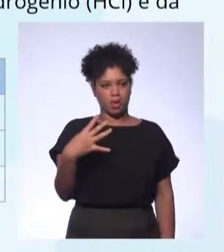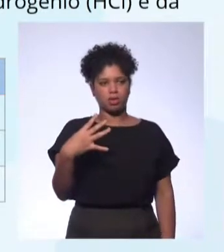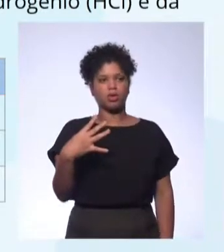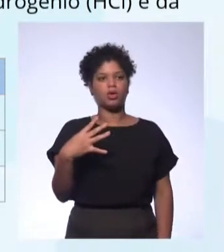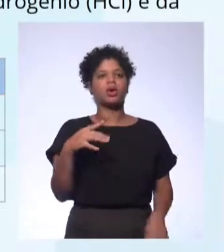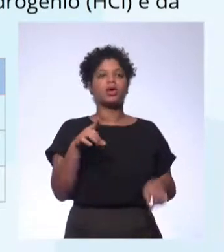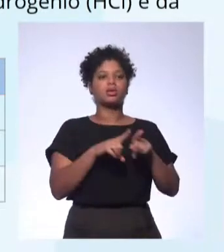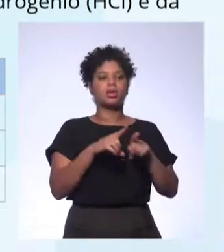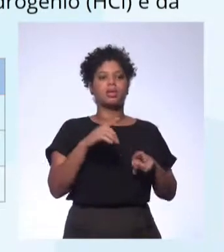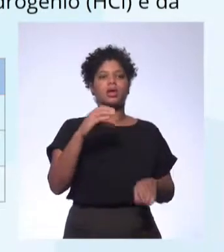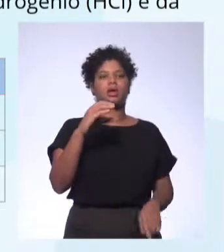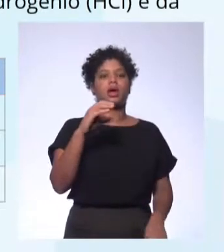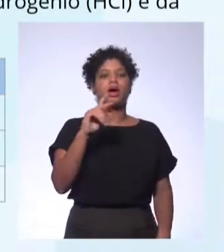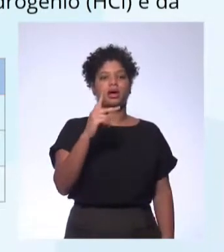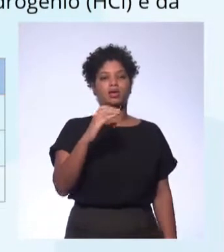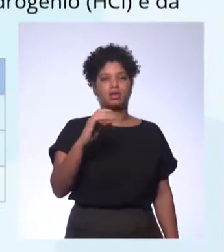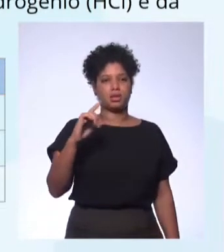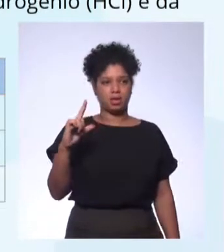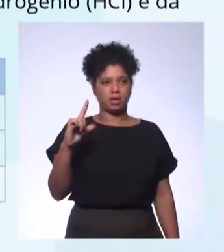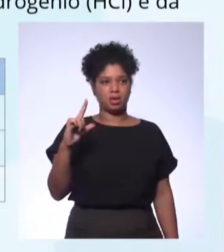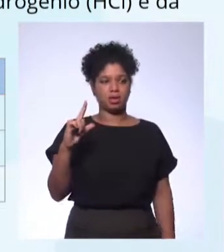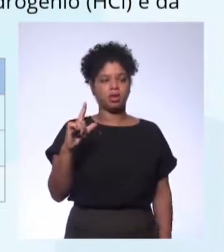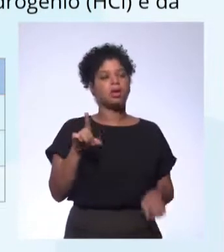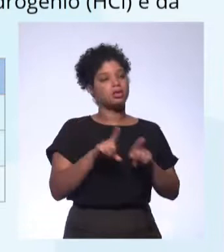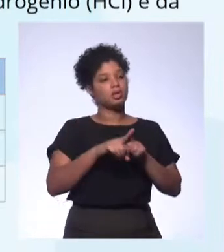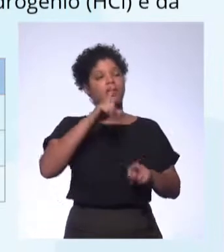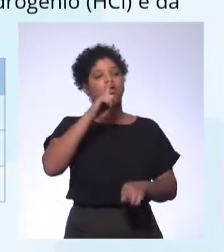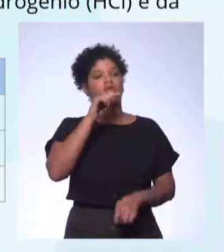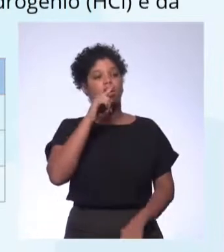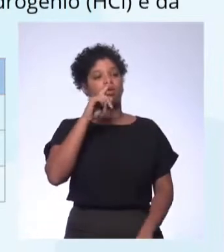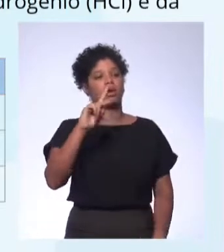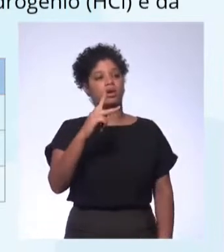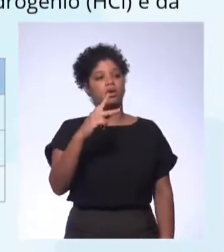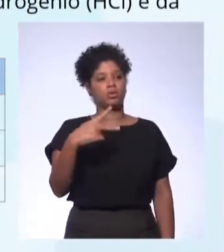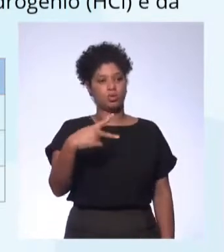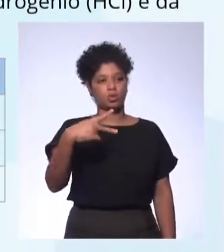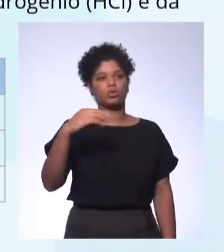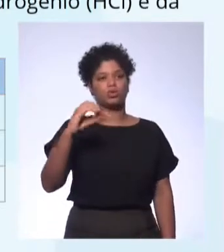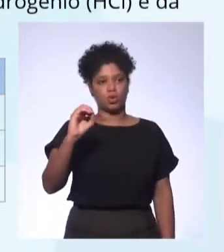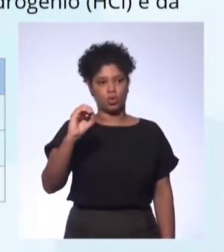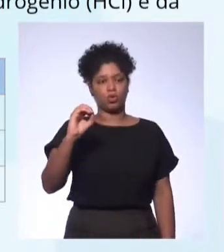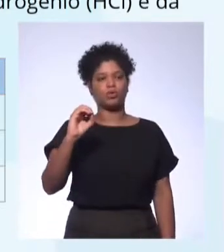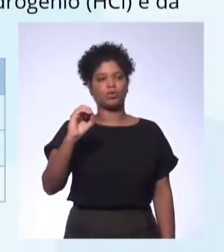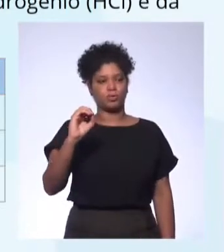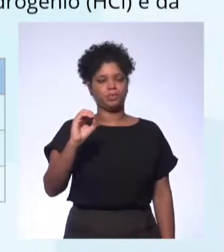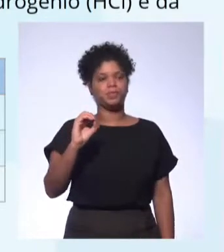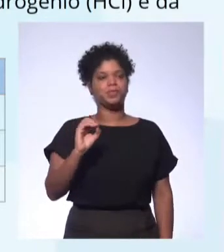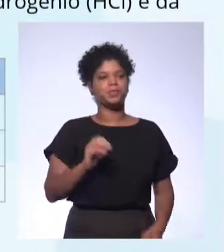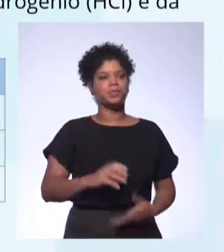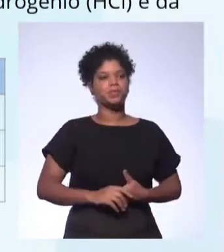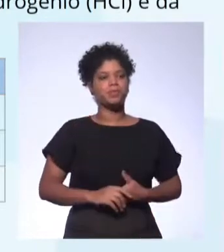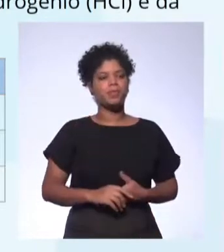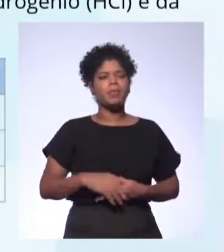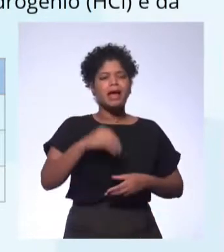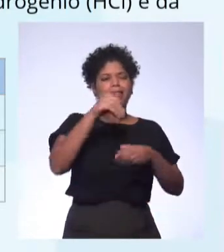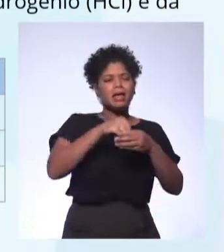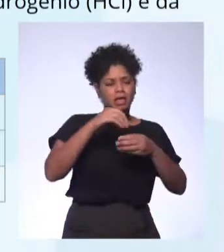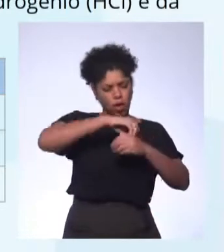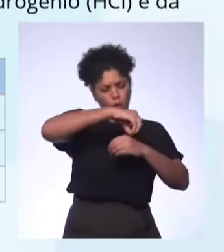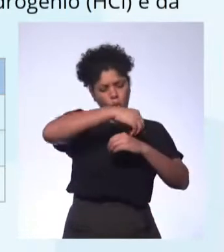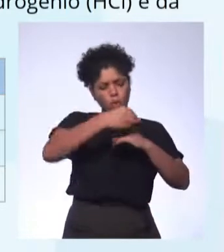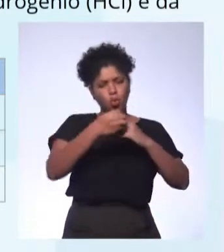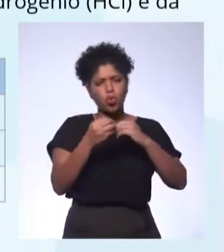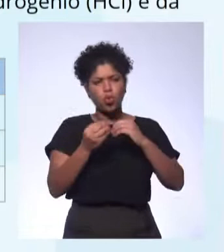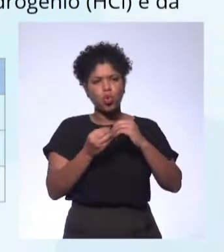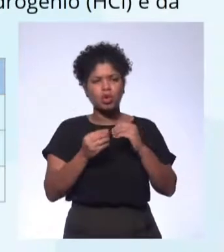do cloreto de hidrogênio hcl e da água então o que acontece Aqui